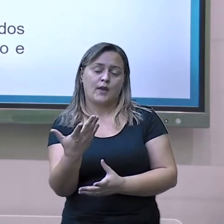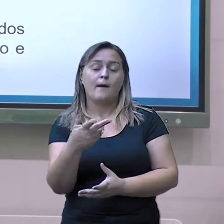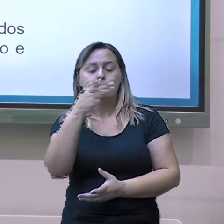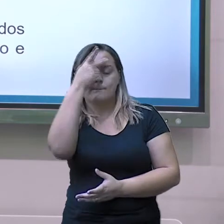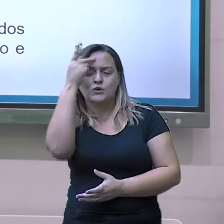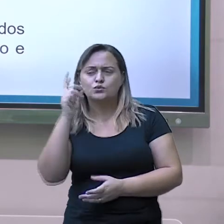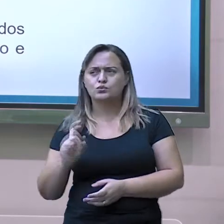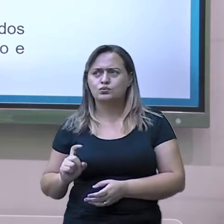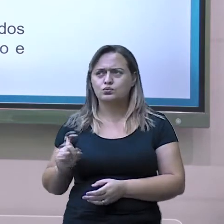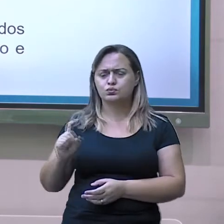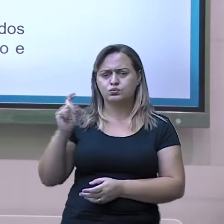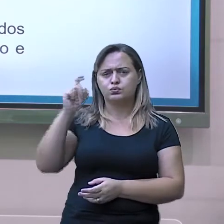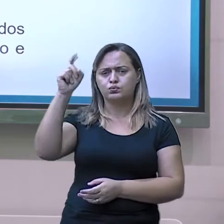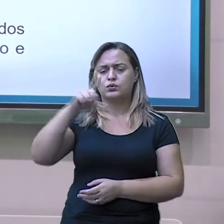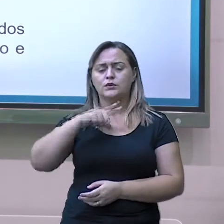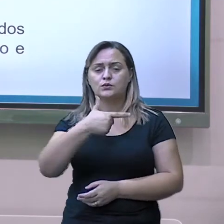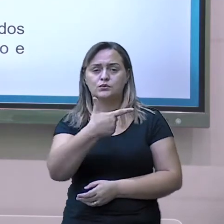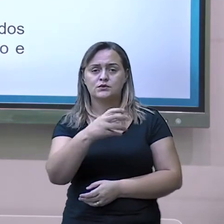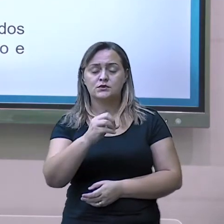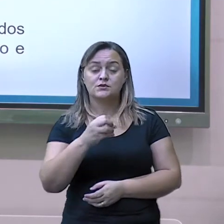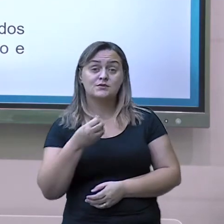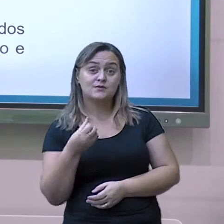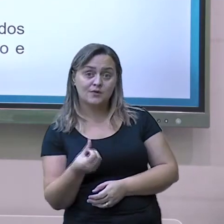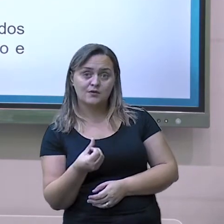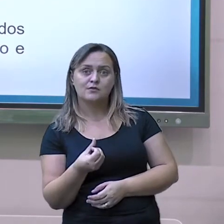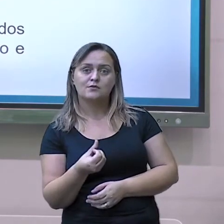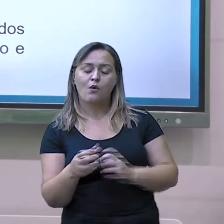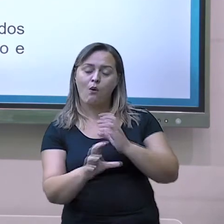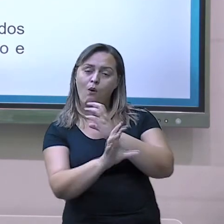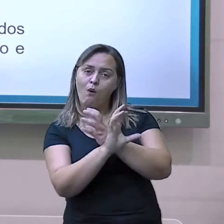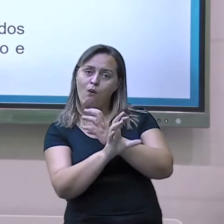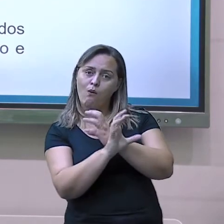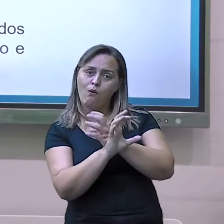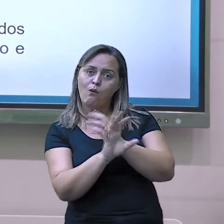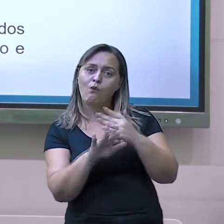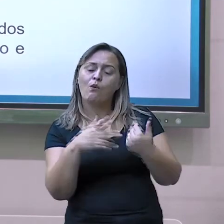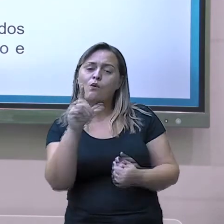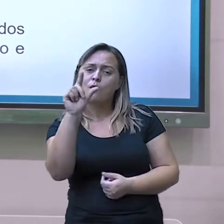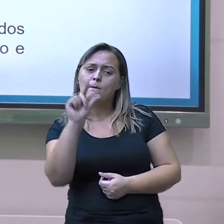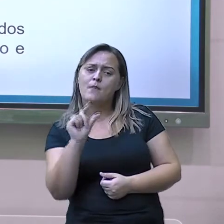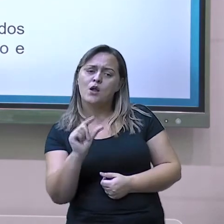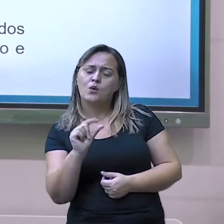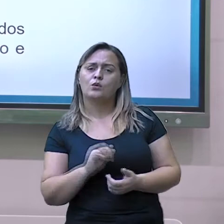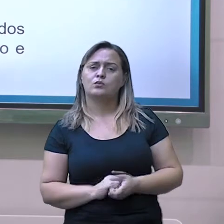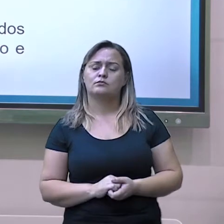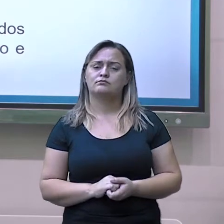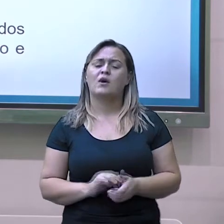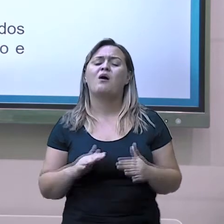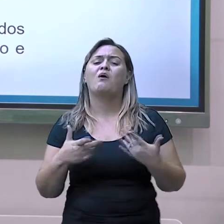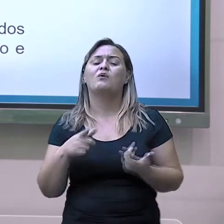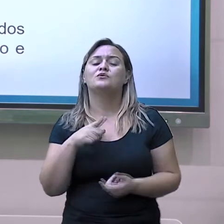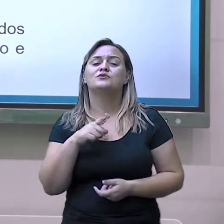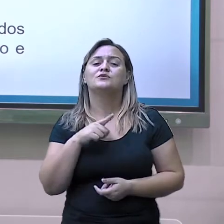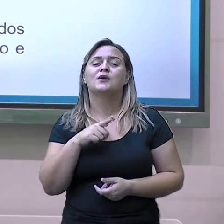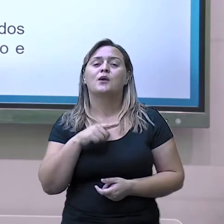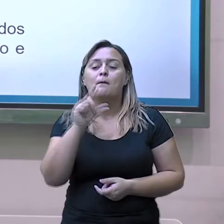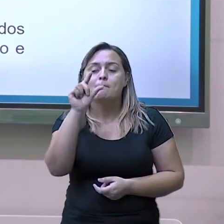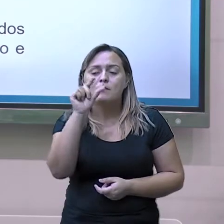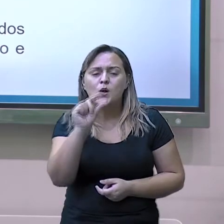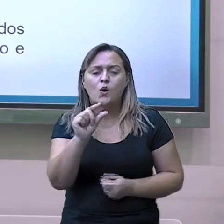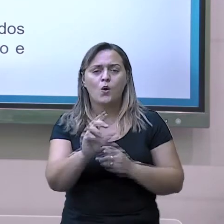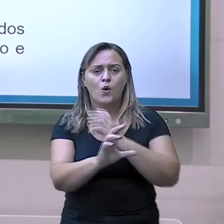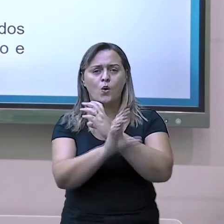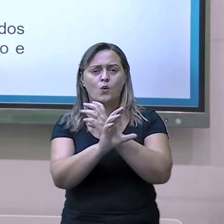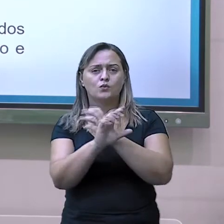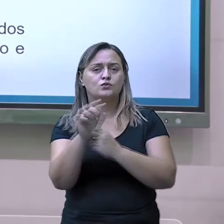206 ossos. O menor osso do corpo humano, ele se encontra na orelha média,